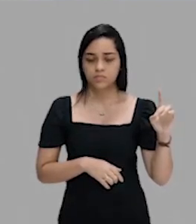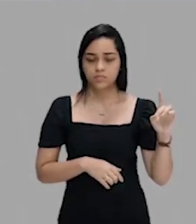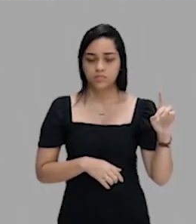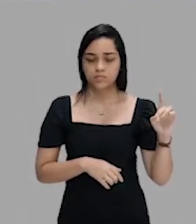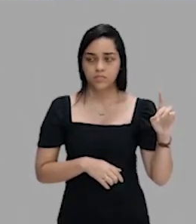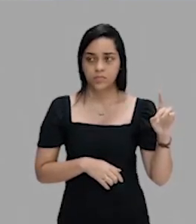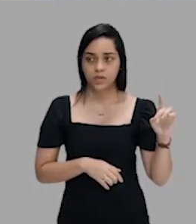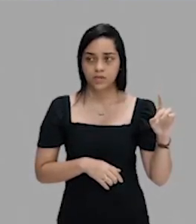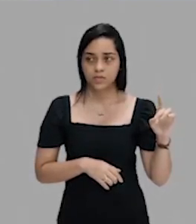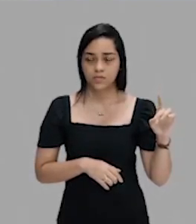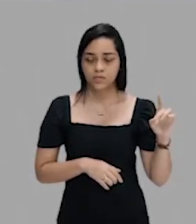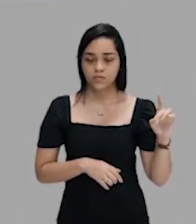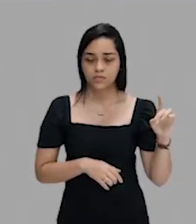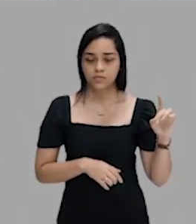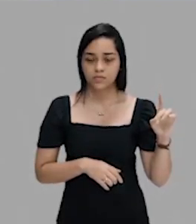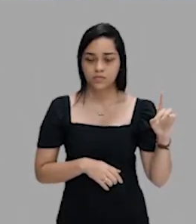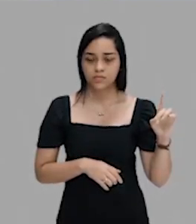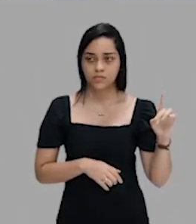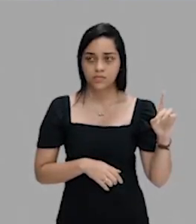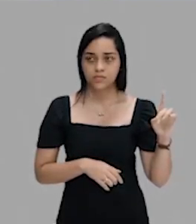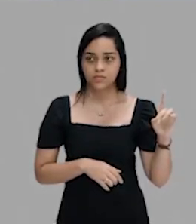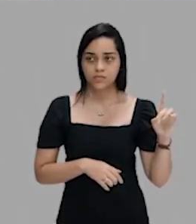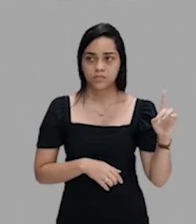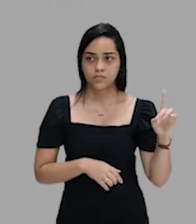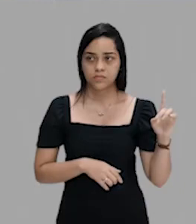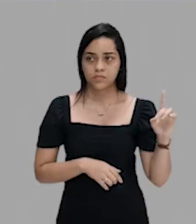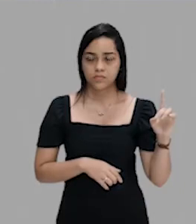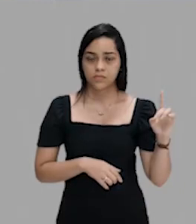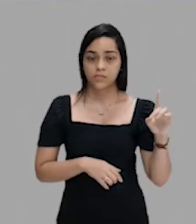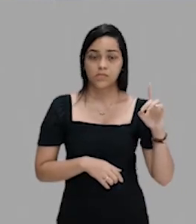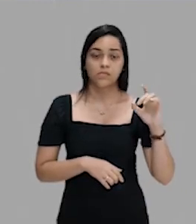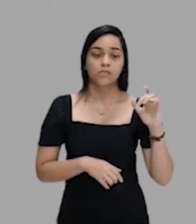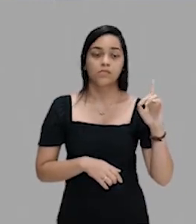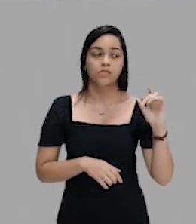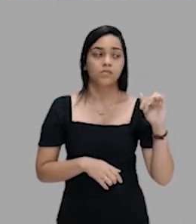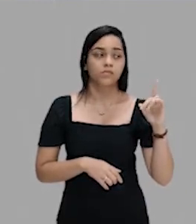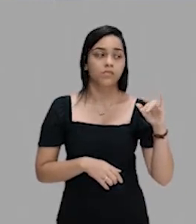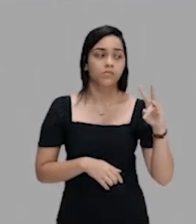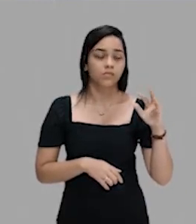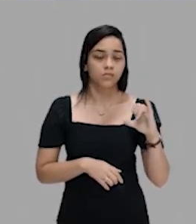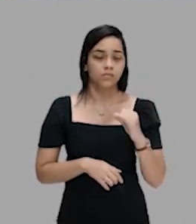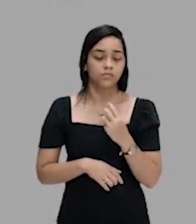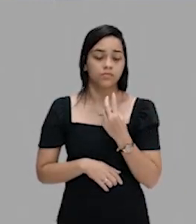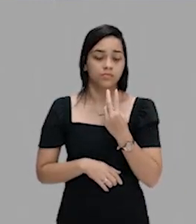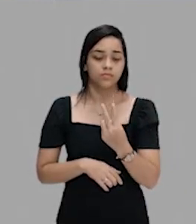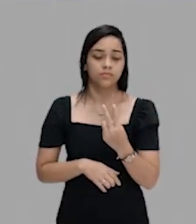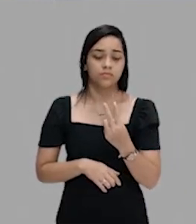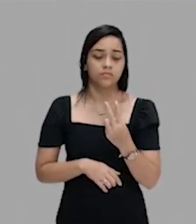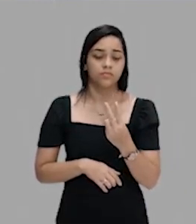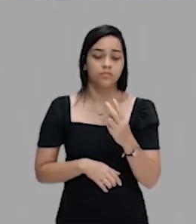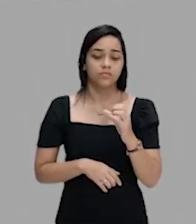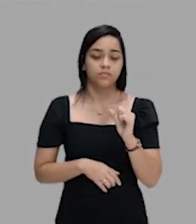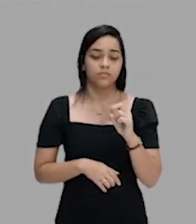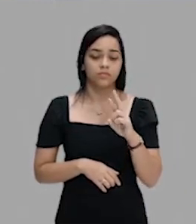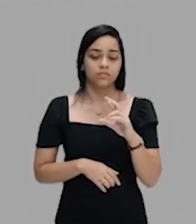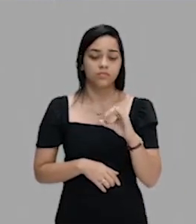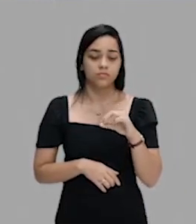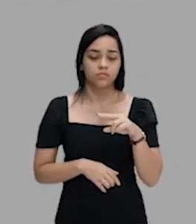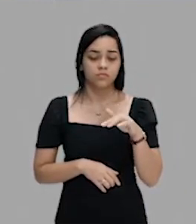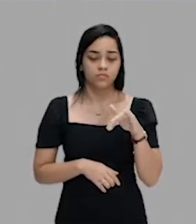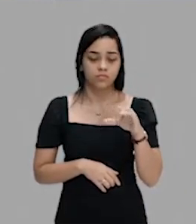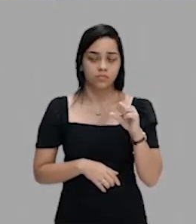oração ligadas pela conjunção e que é é aditivo então aqui duas orações subordinadas